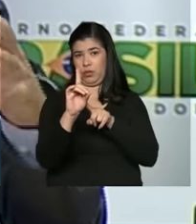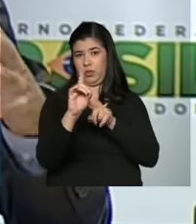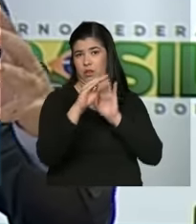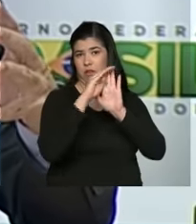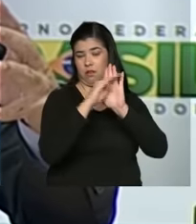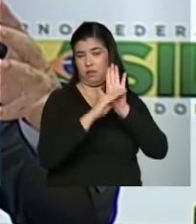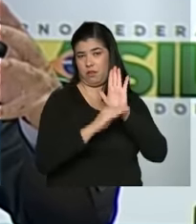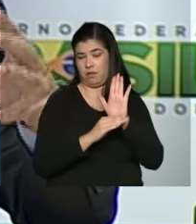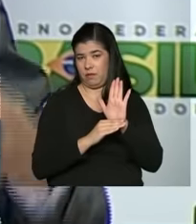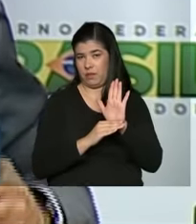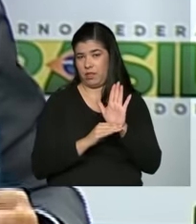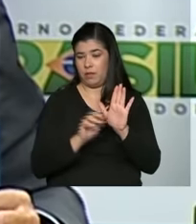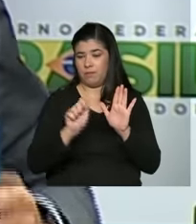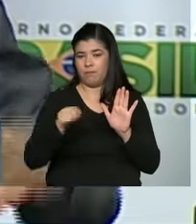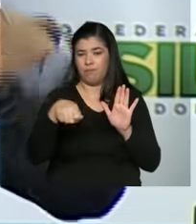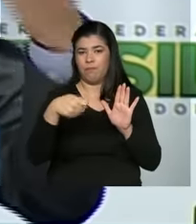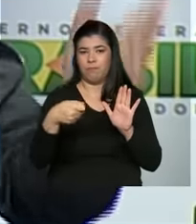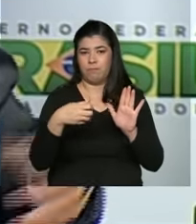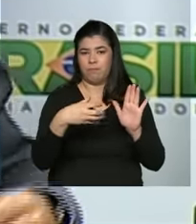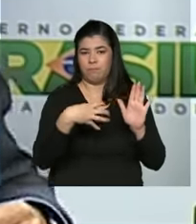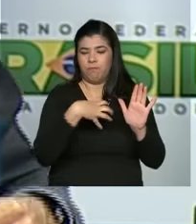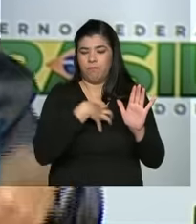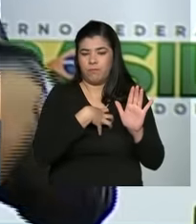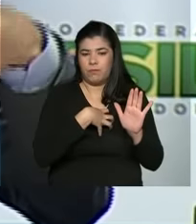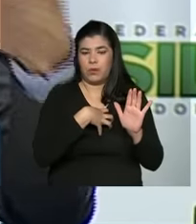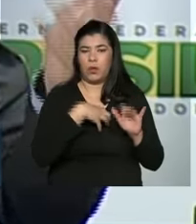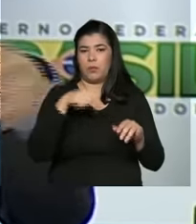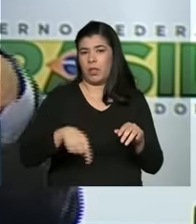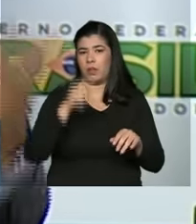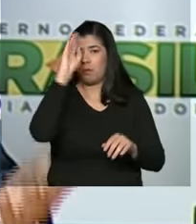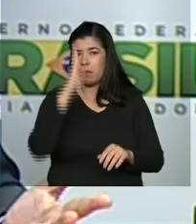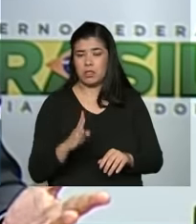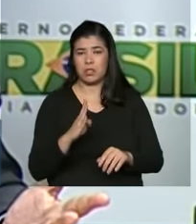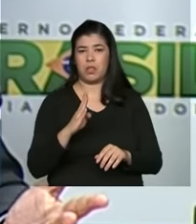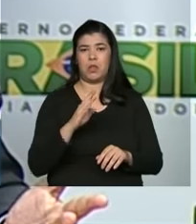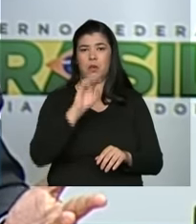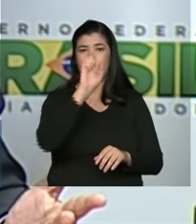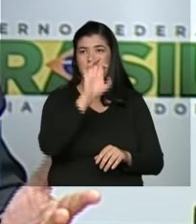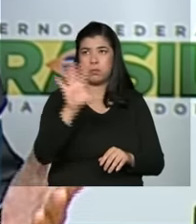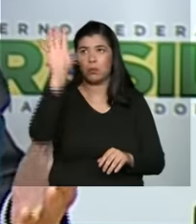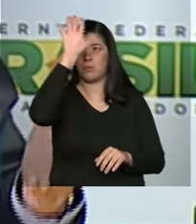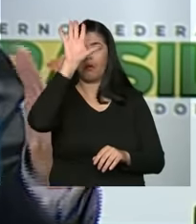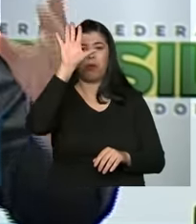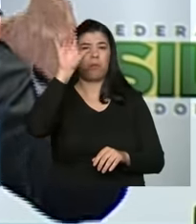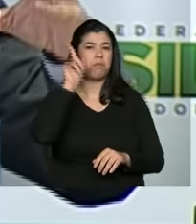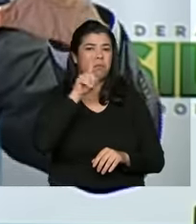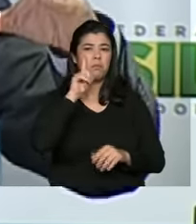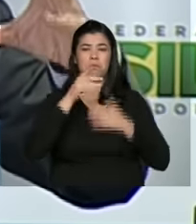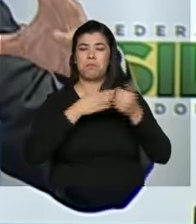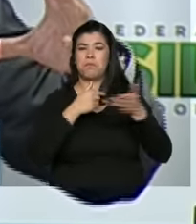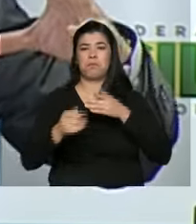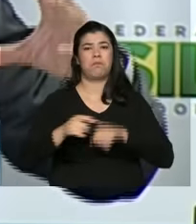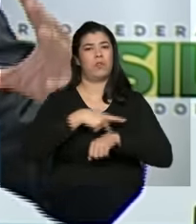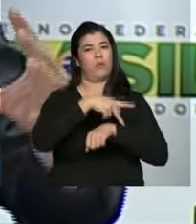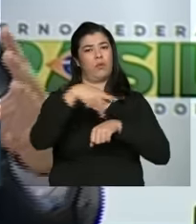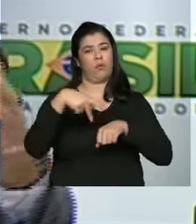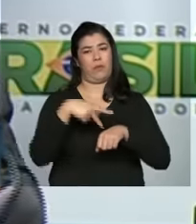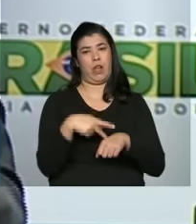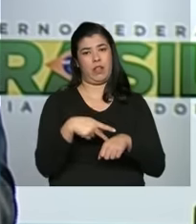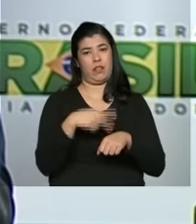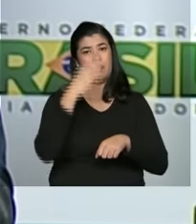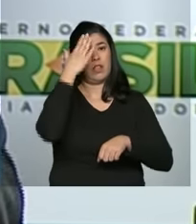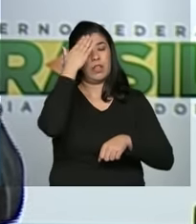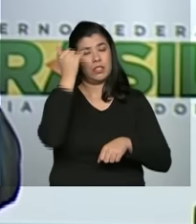de sinais e sintomas que o médico no Brasil na Índia nos Estados Unidos ou em qualquer canto da Europa certo ele transforme